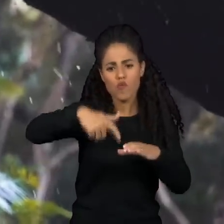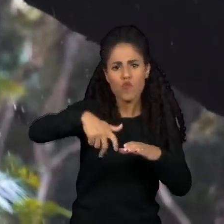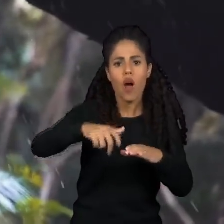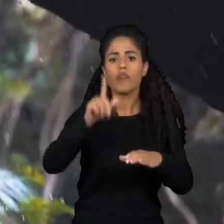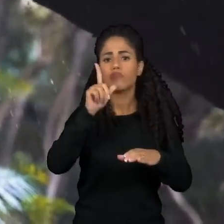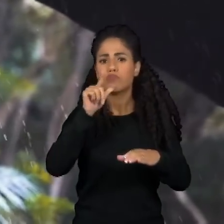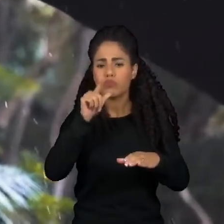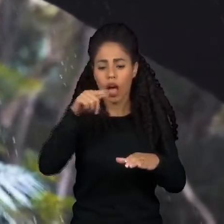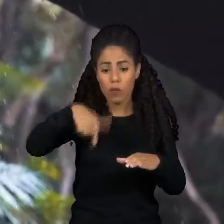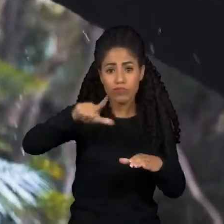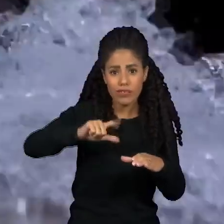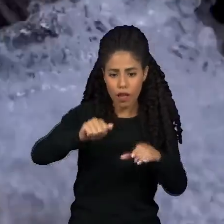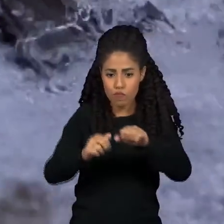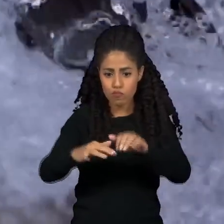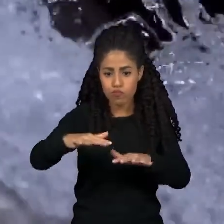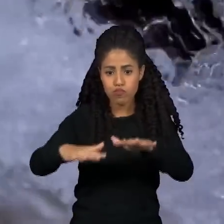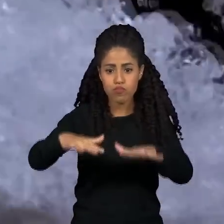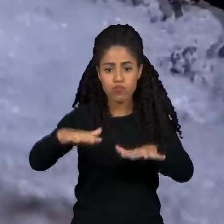água subterrânea.